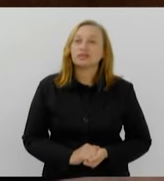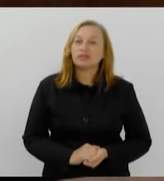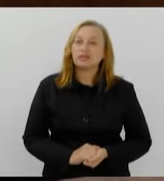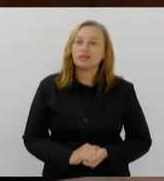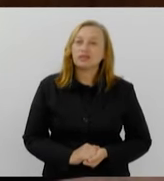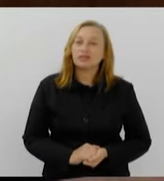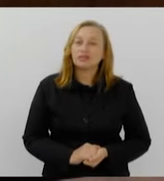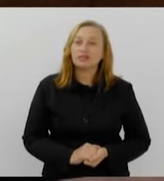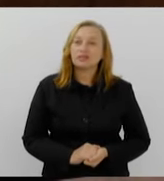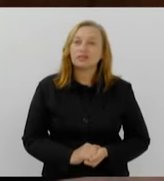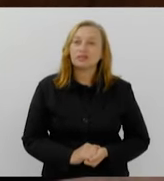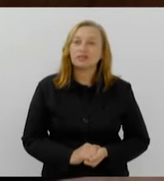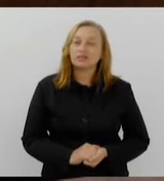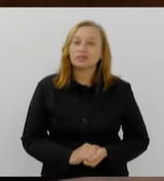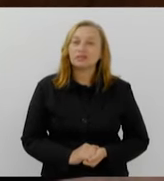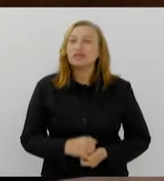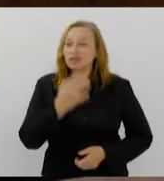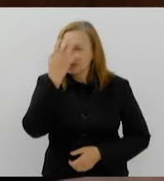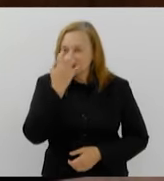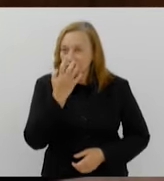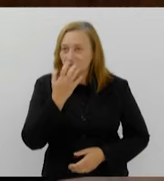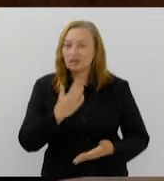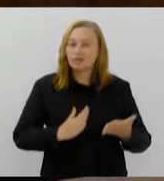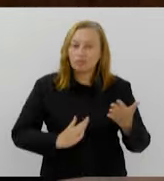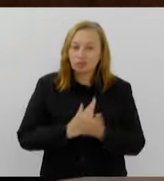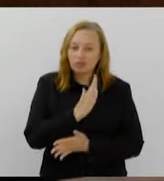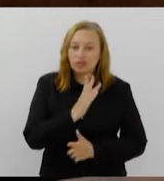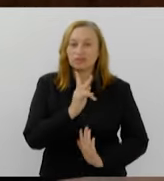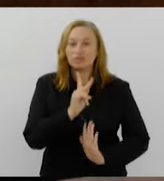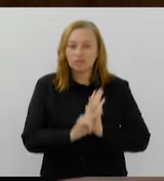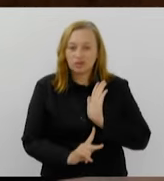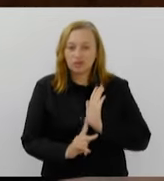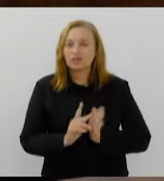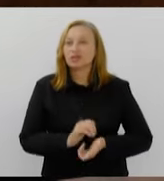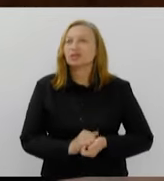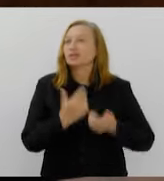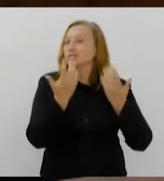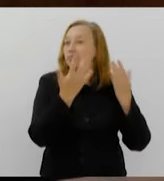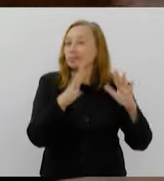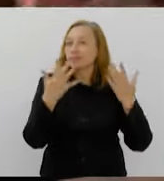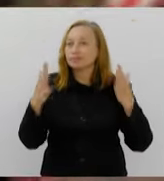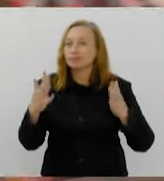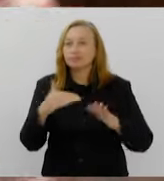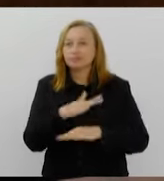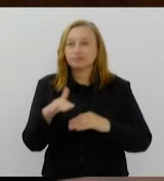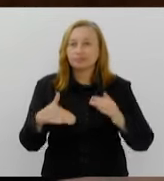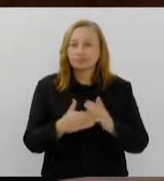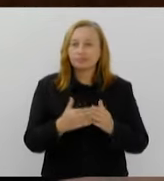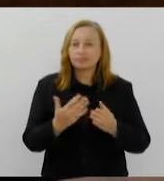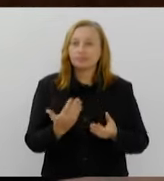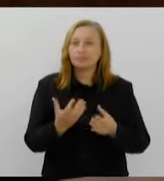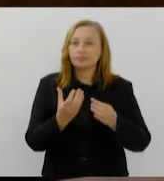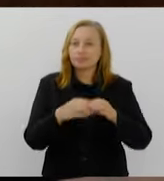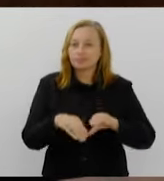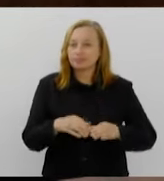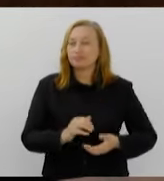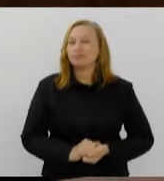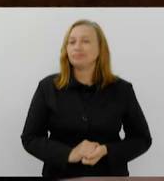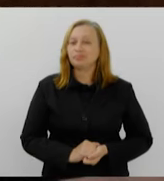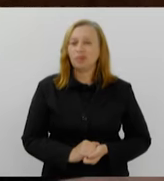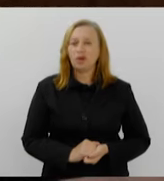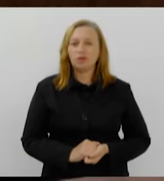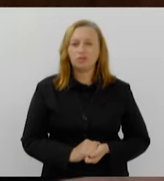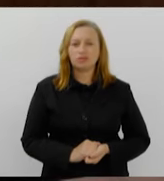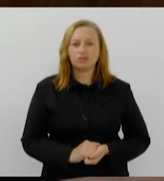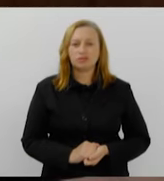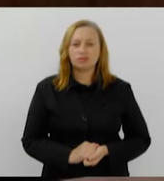vossa excelência pela celeridade na aprovação desse projeto parabenizar a todos os concursados e dizer uma coisa